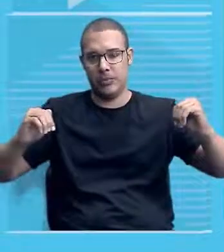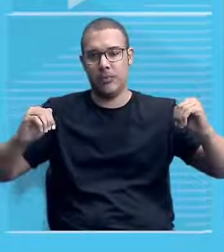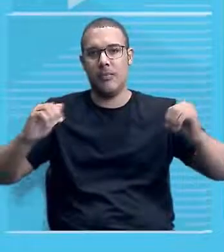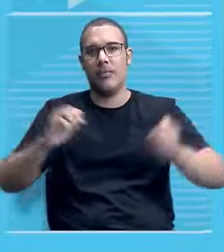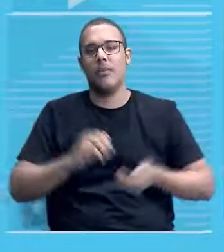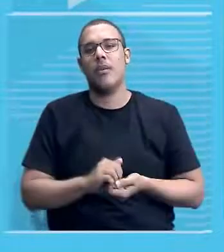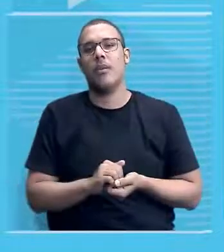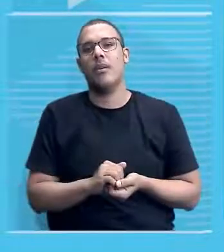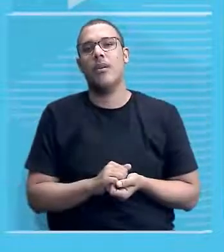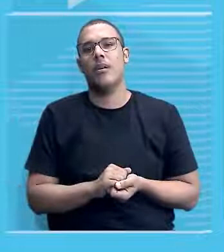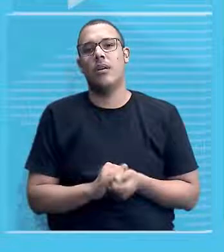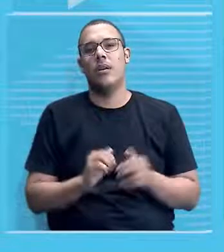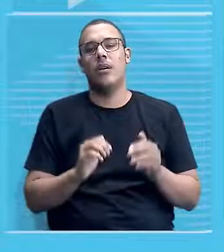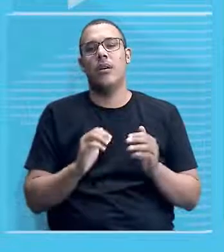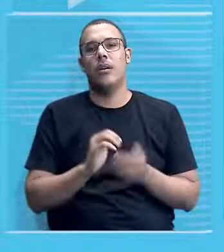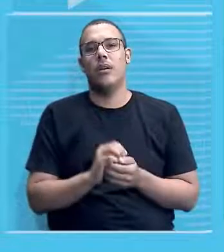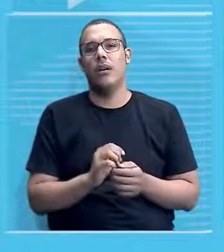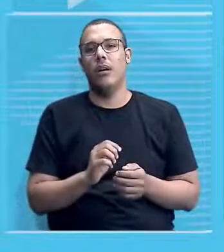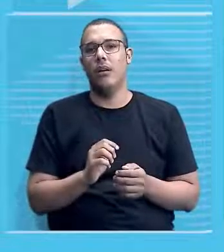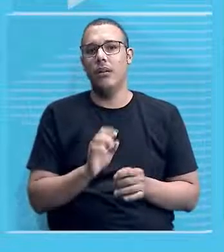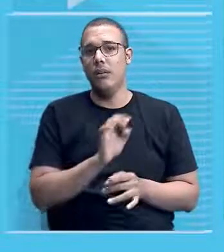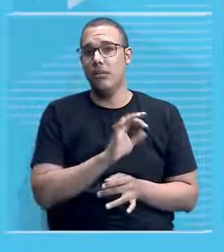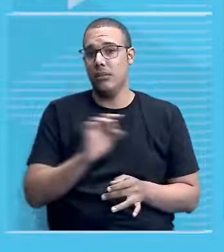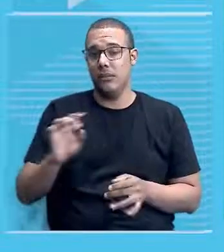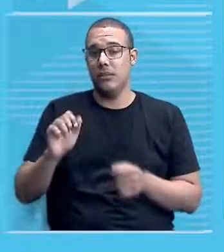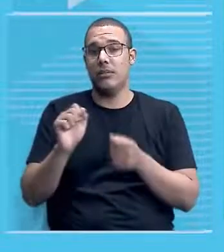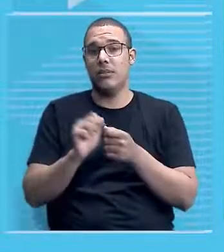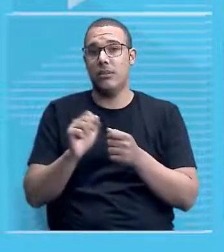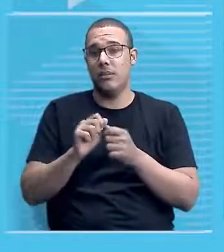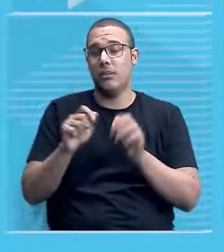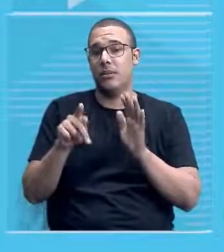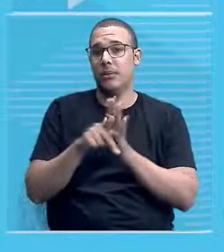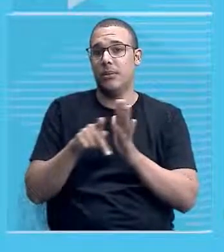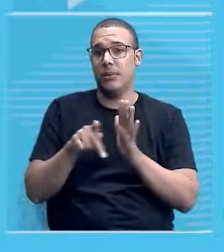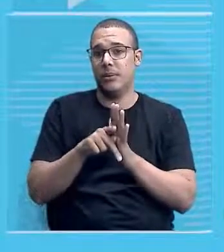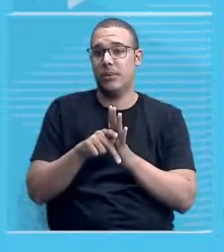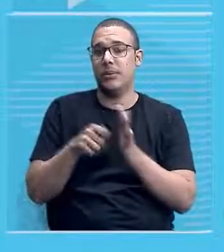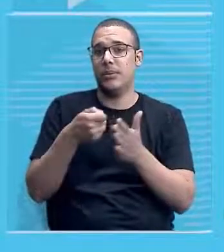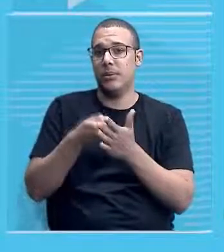cumprir suas obrigações o estado vai cumprir as suas